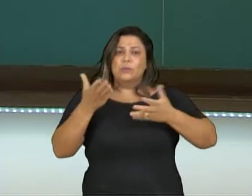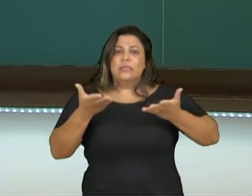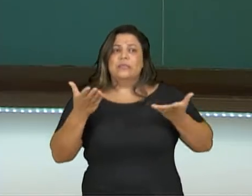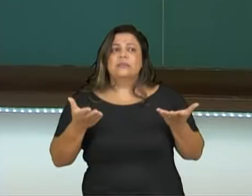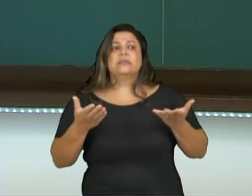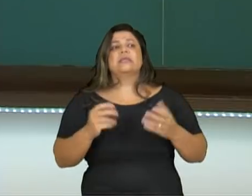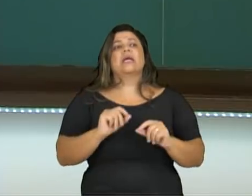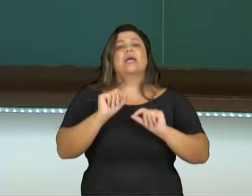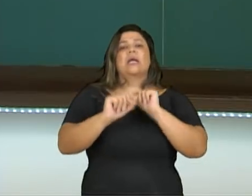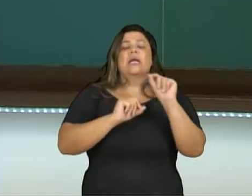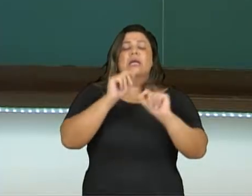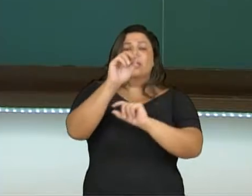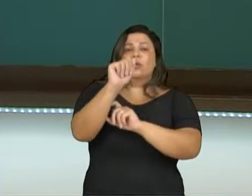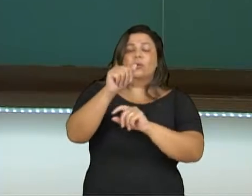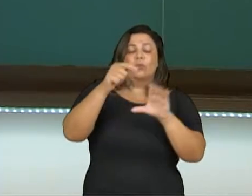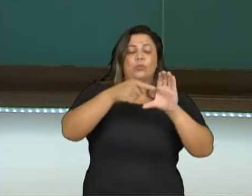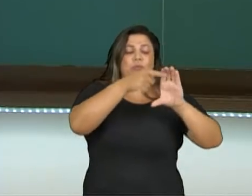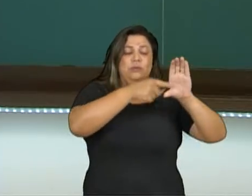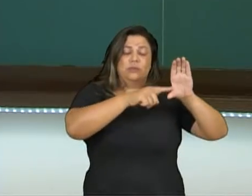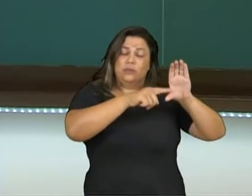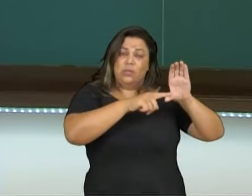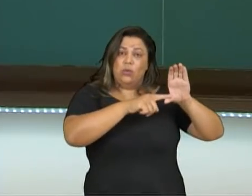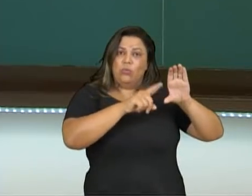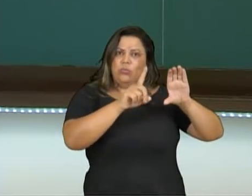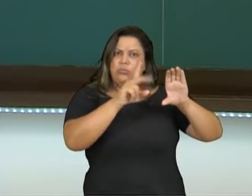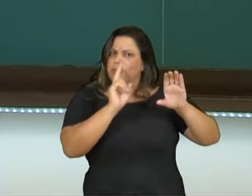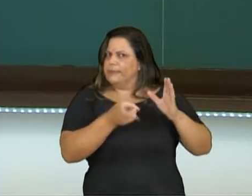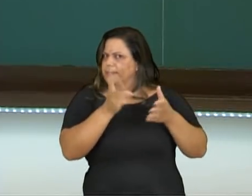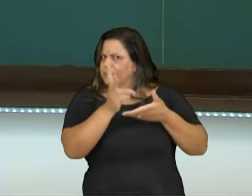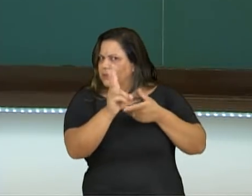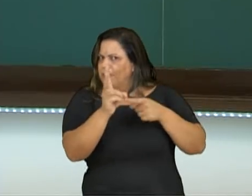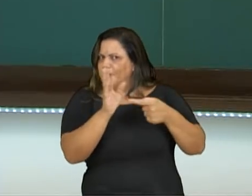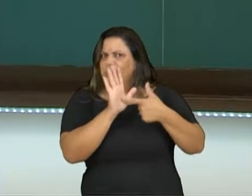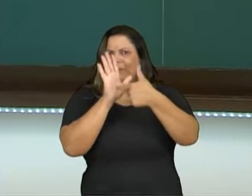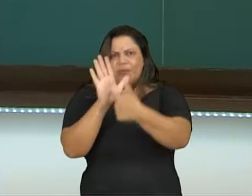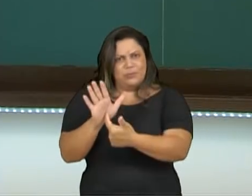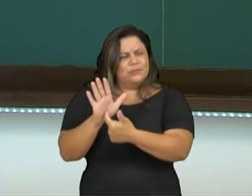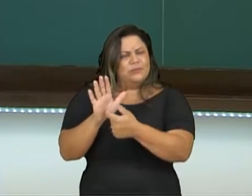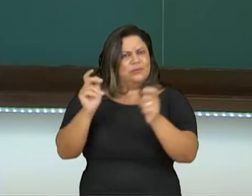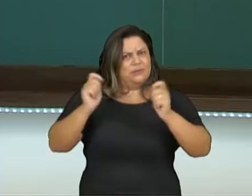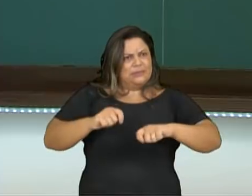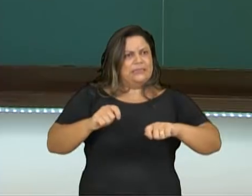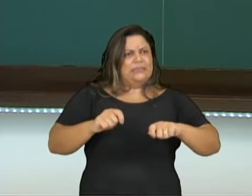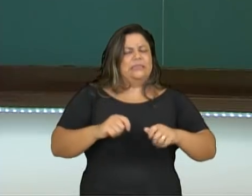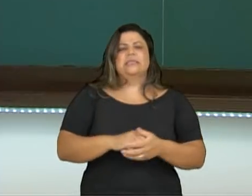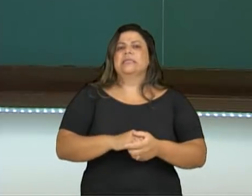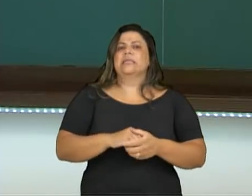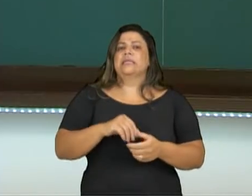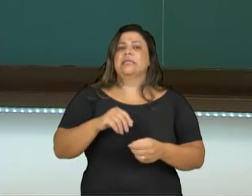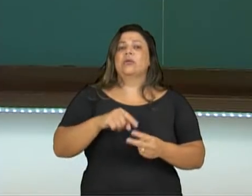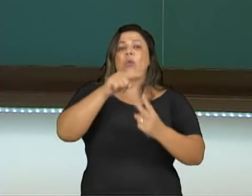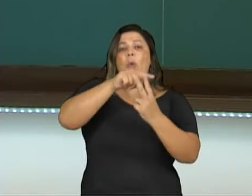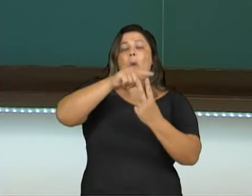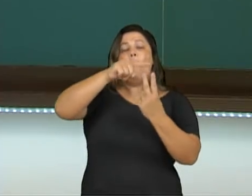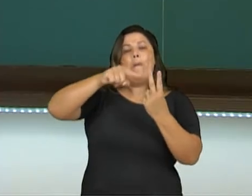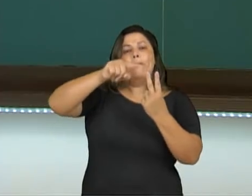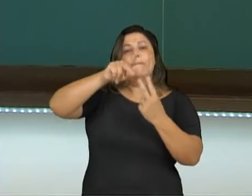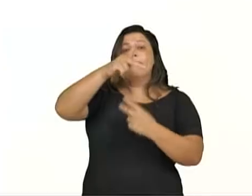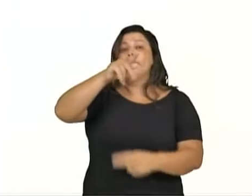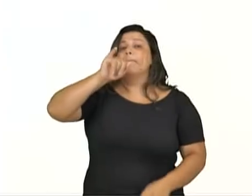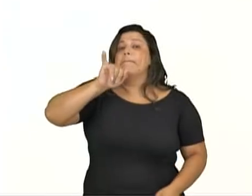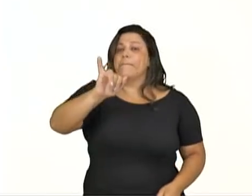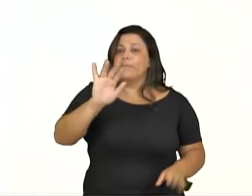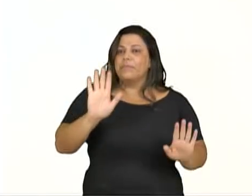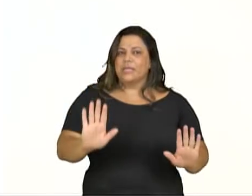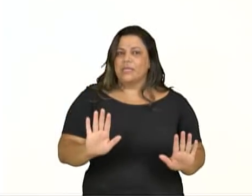os ângulos dados em radianos nem sempre vão aparecer sempre escritos com o π. Então, vamos ver nesse exemplo aqui.